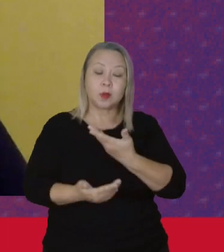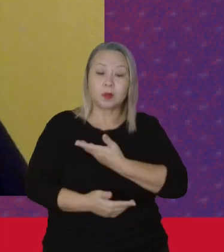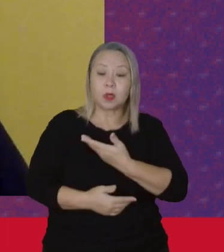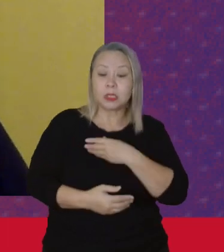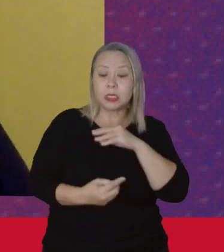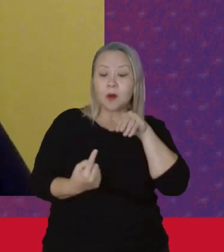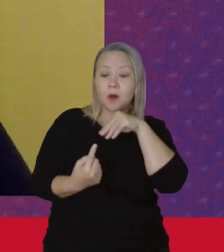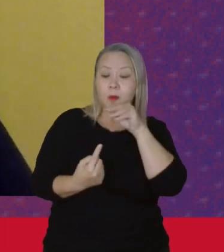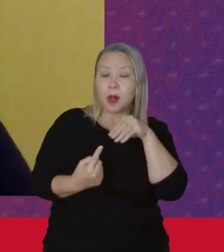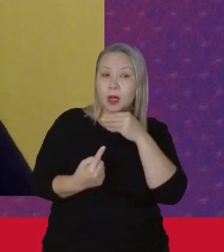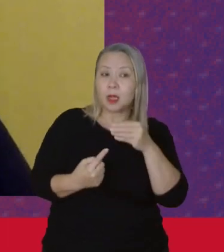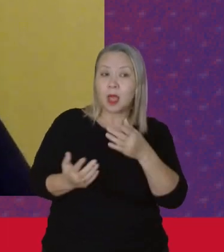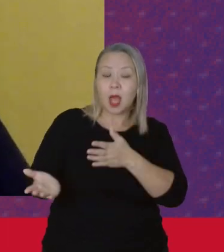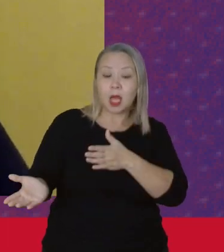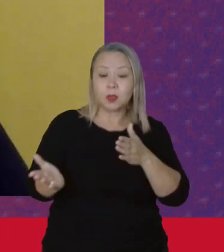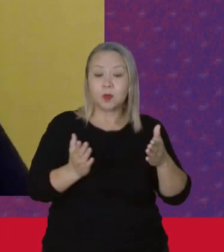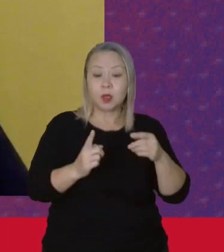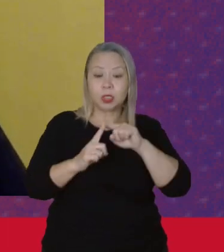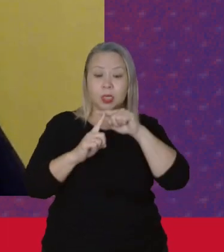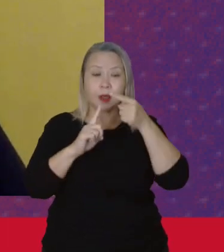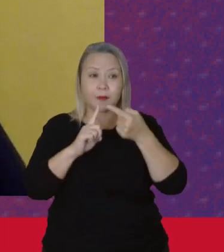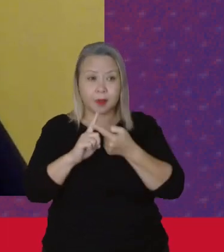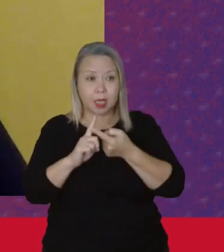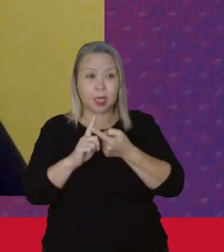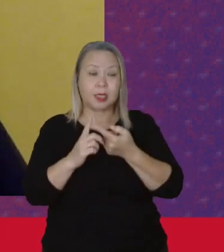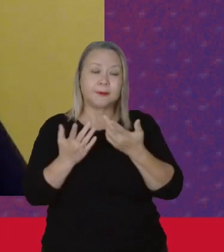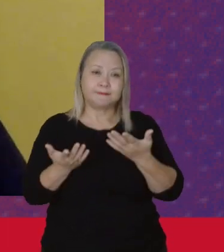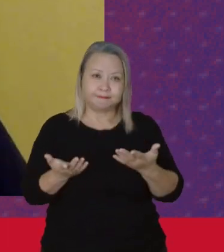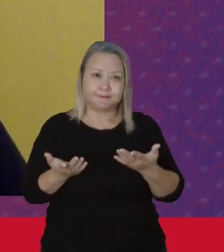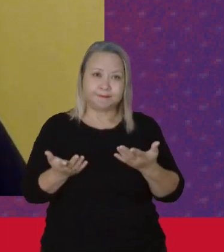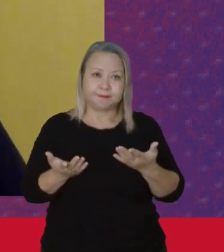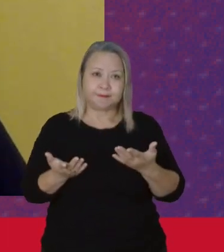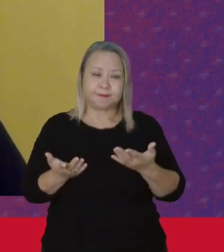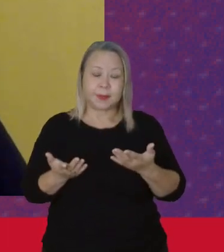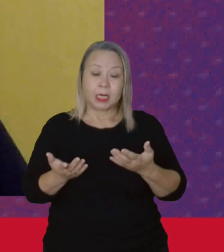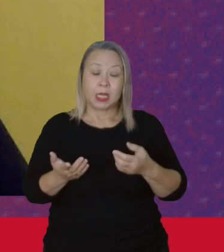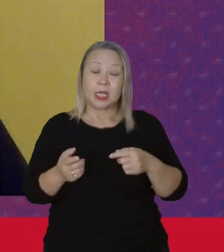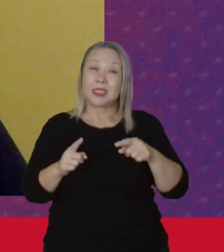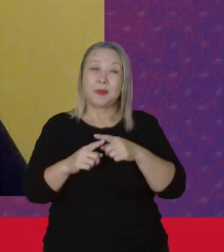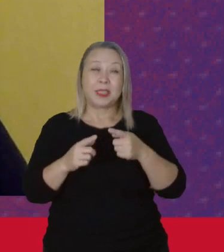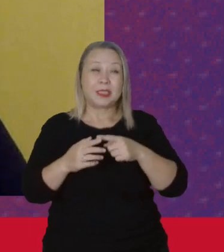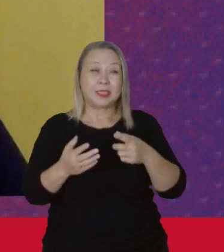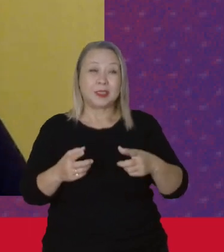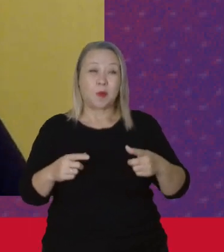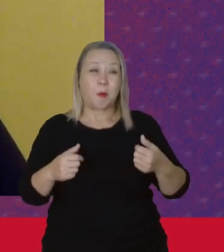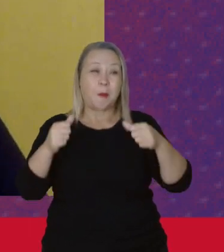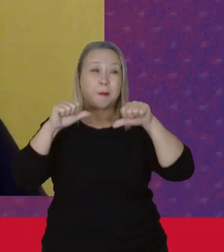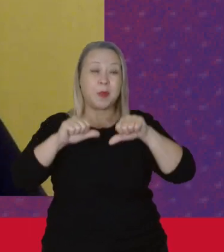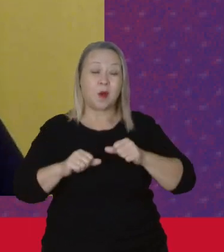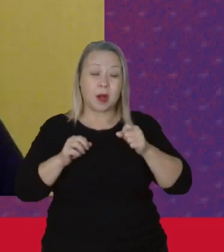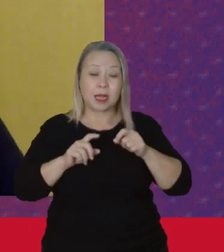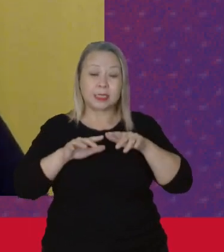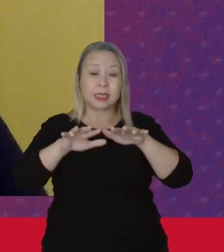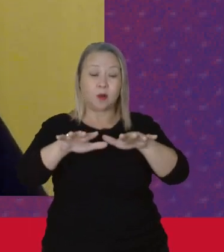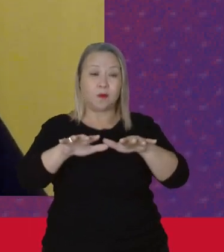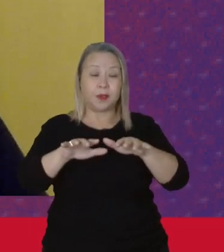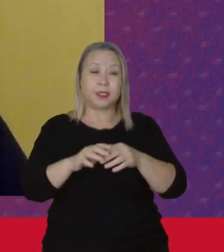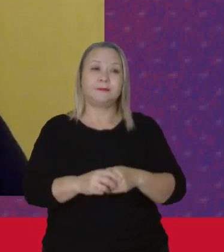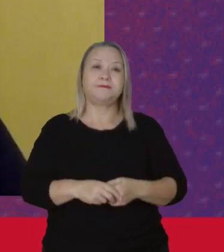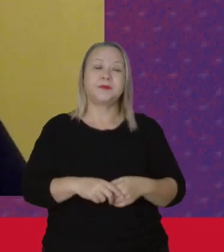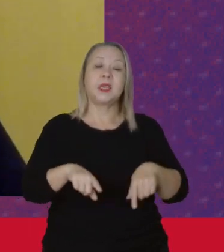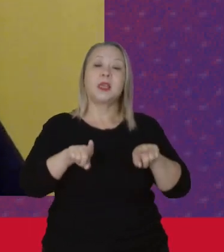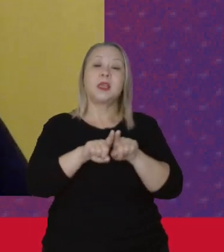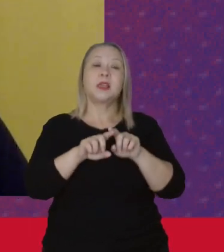durante a gravidez, que têm sido, inclusive, aprofundadas na Covid, né? E uma outra questão, né, você